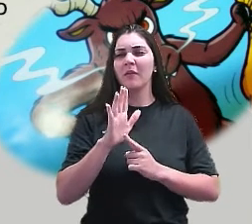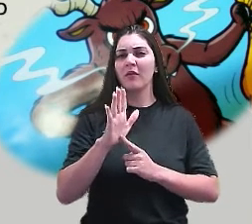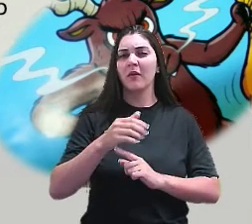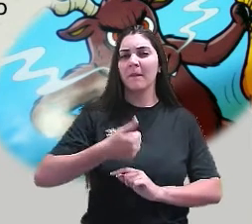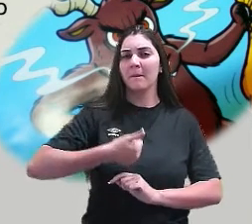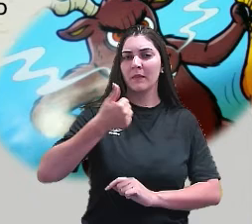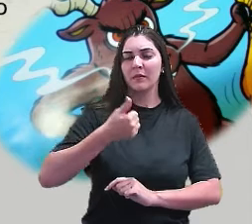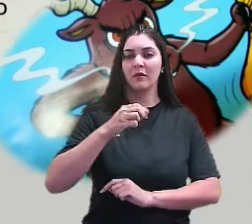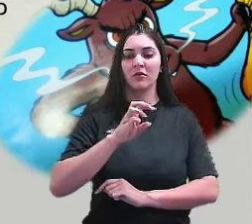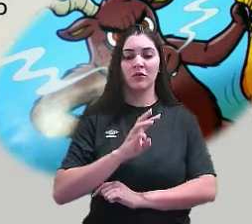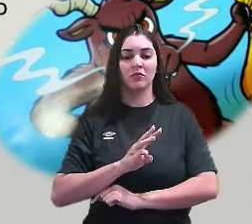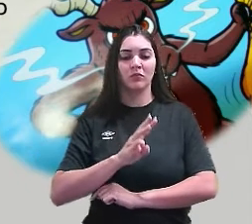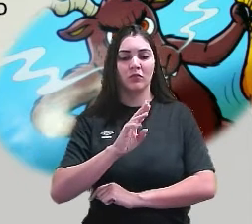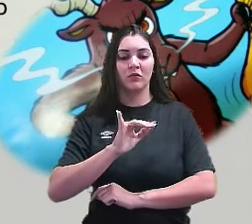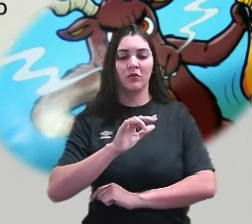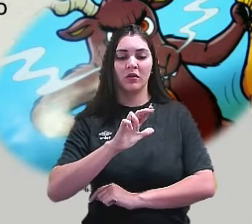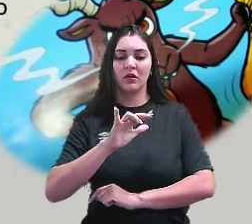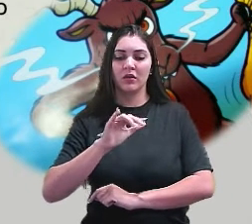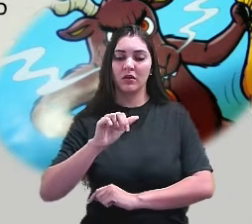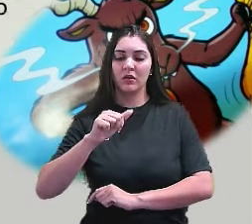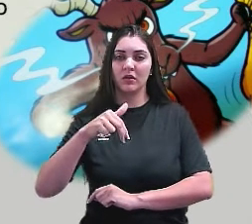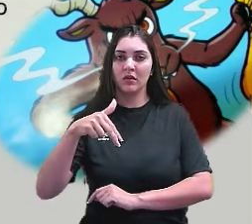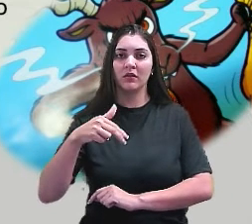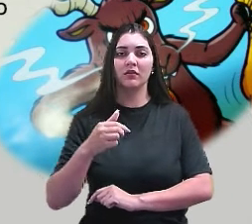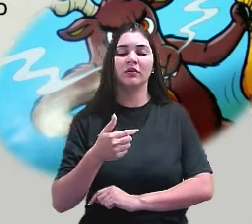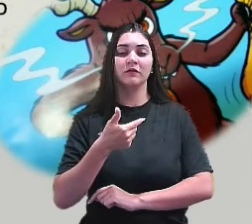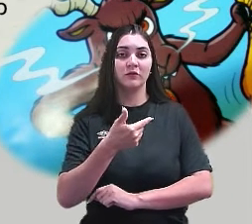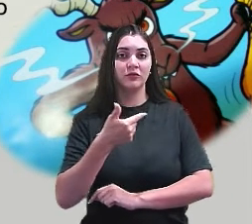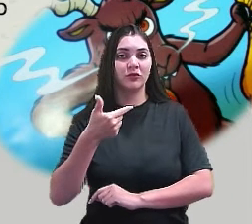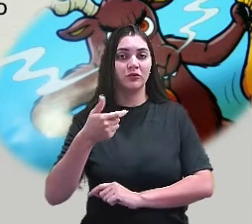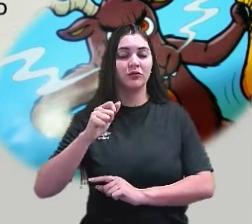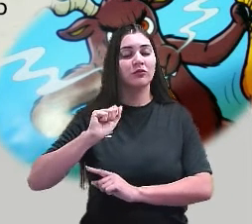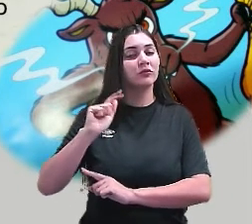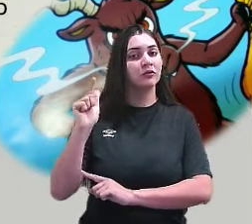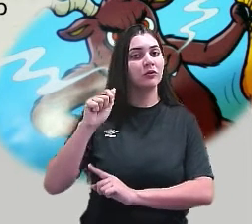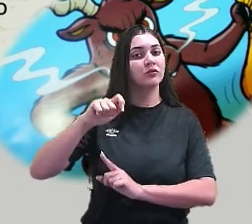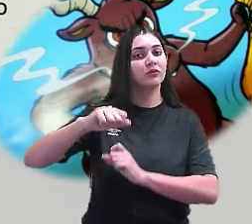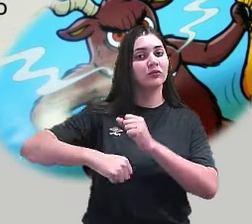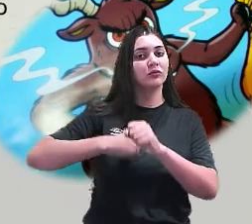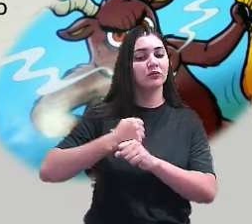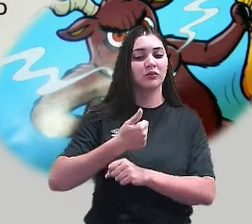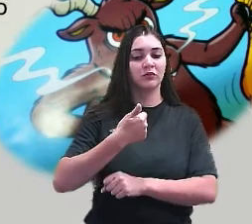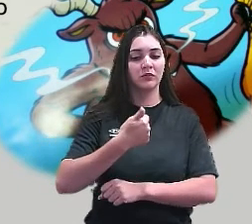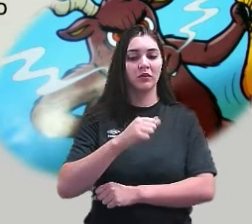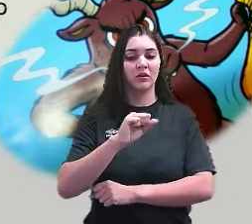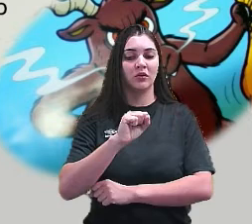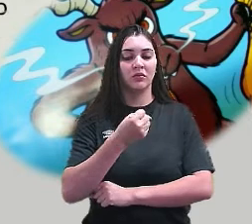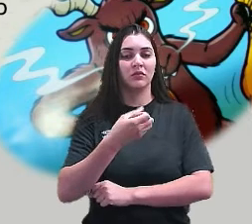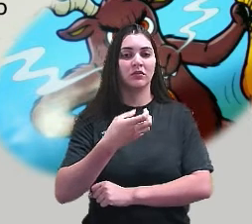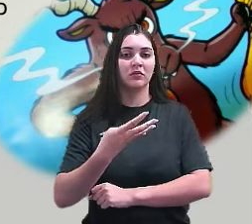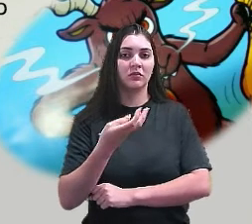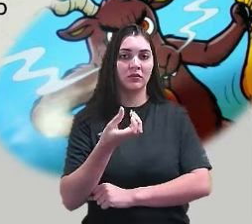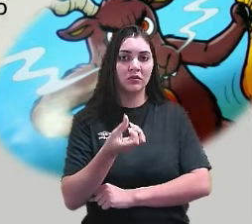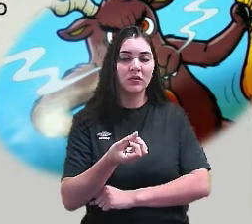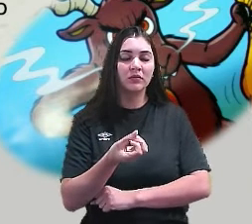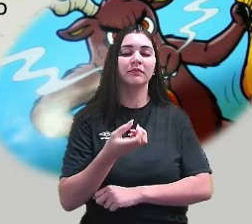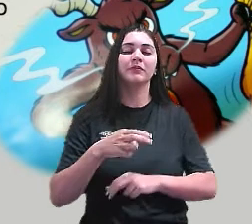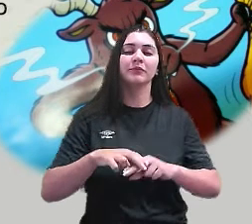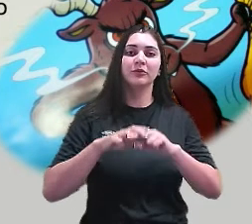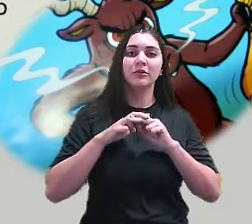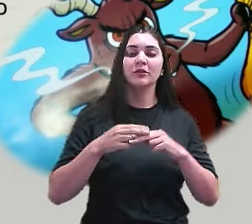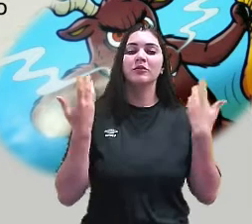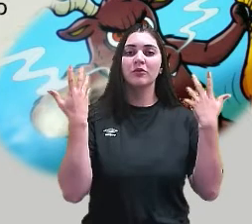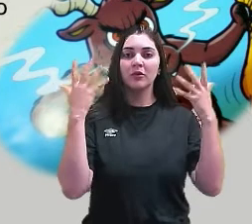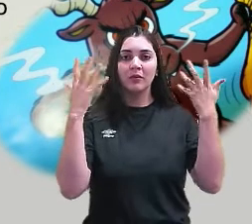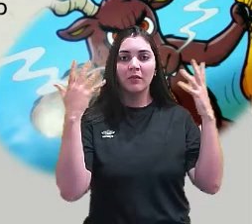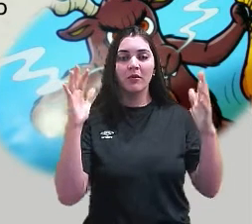por William John Thomas, em 22 de agosto de 1846. Por isso, comemoramos o folclore na data